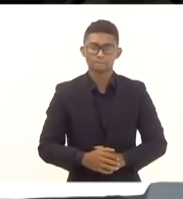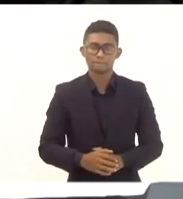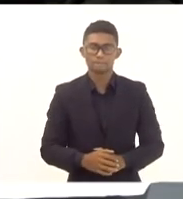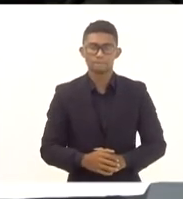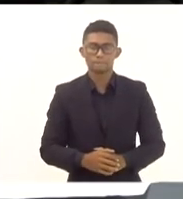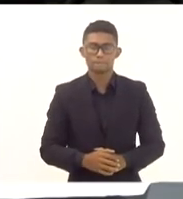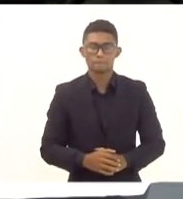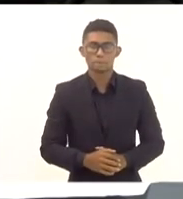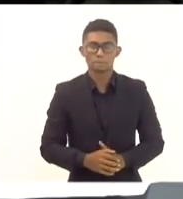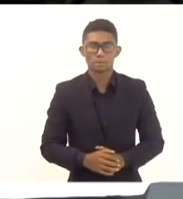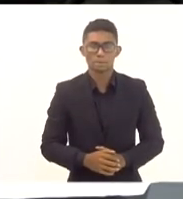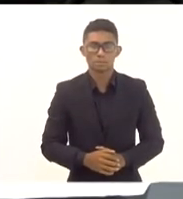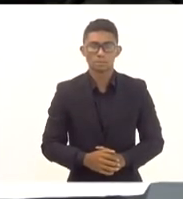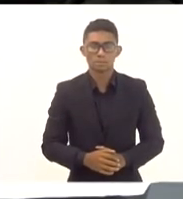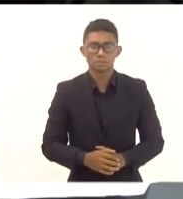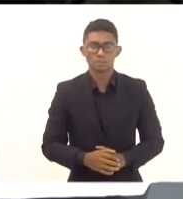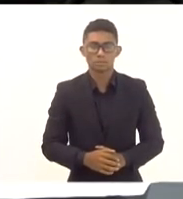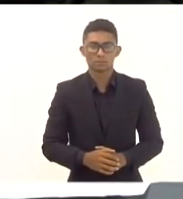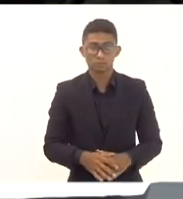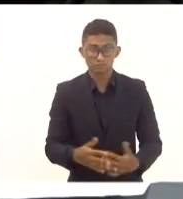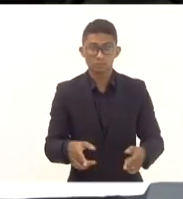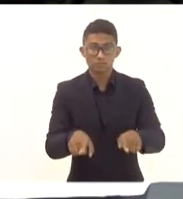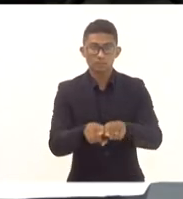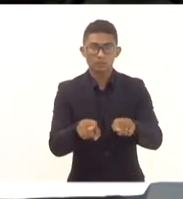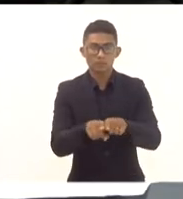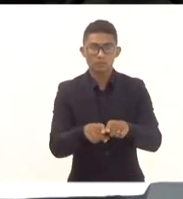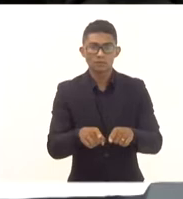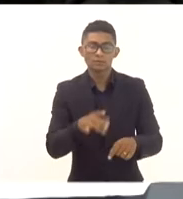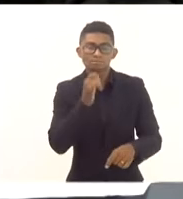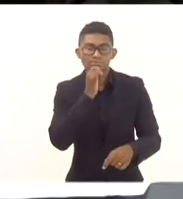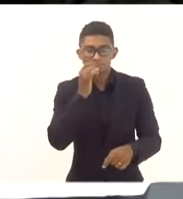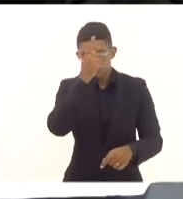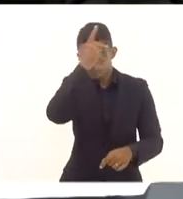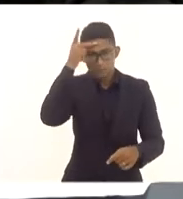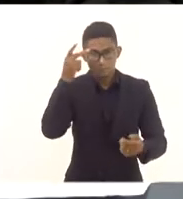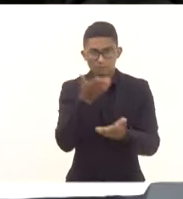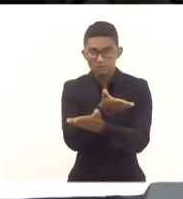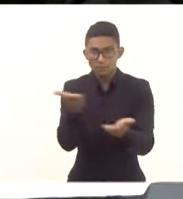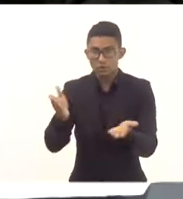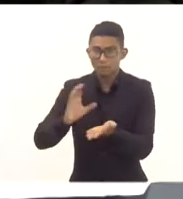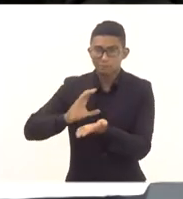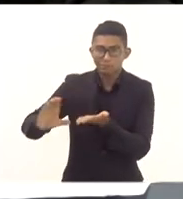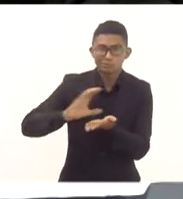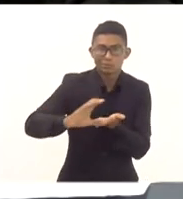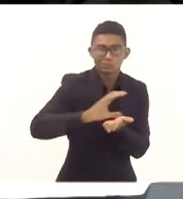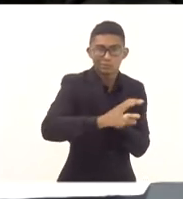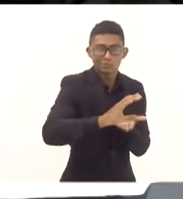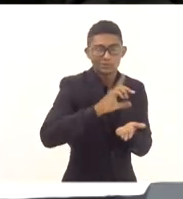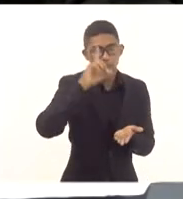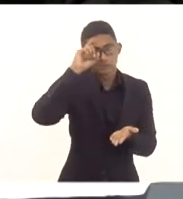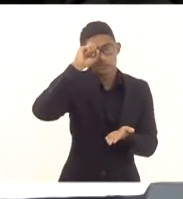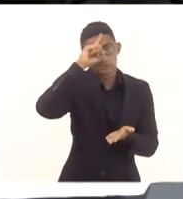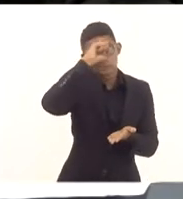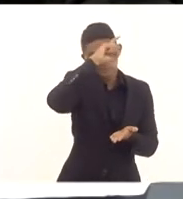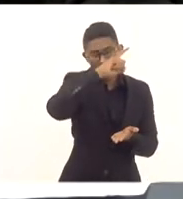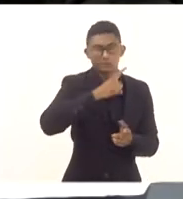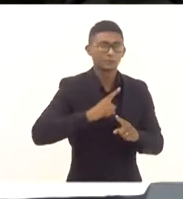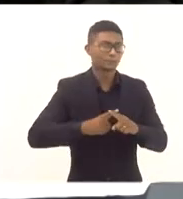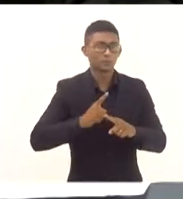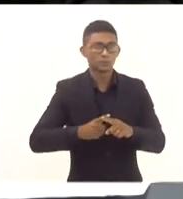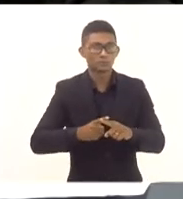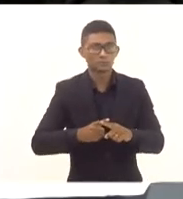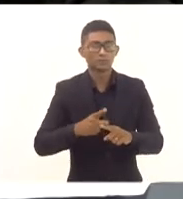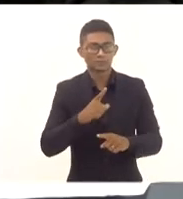E aí tá pegando também a dificuldade de chegar nas pessoas deputada é a gente tem uma uma